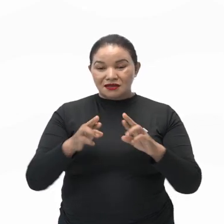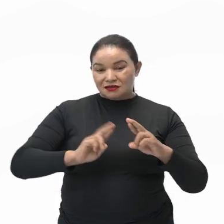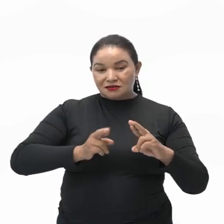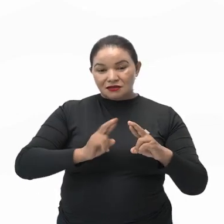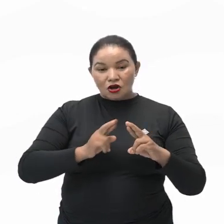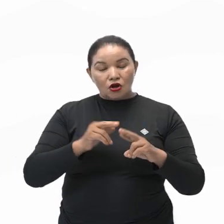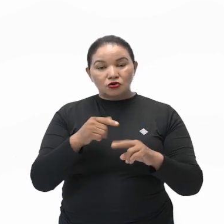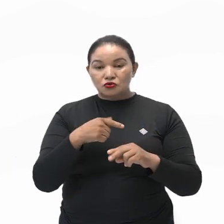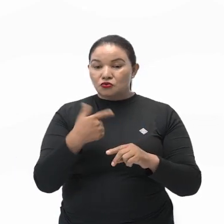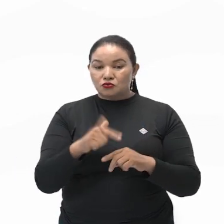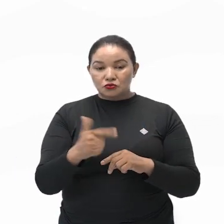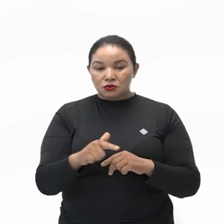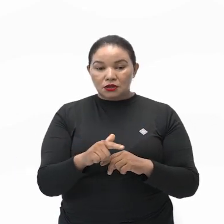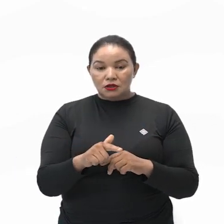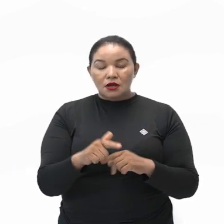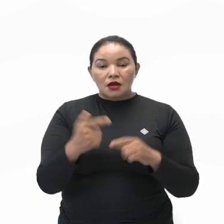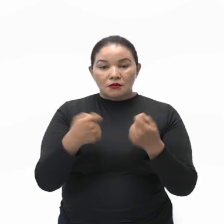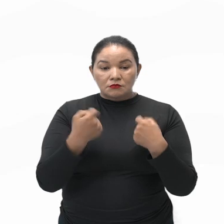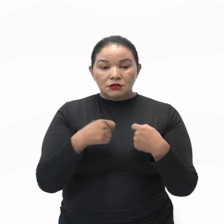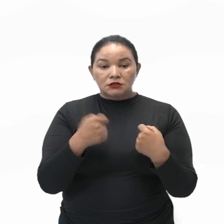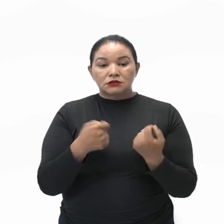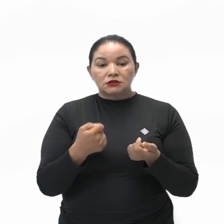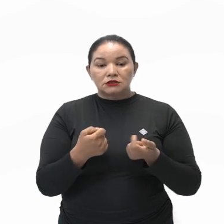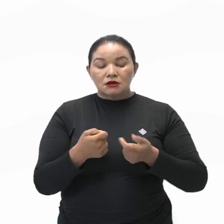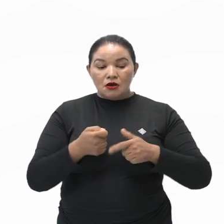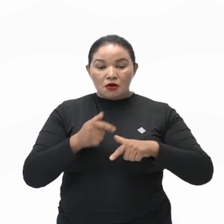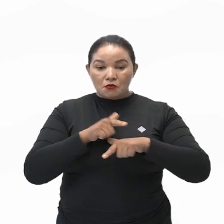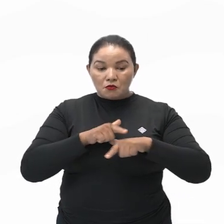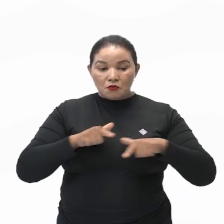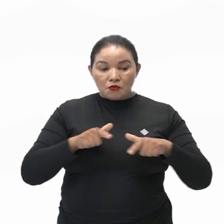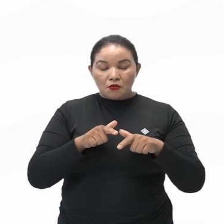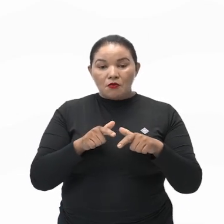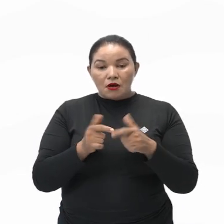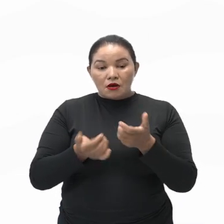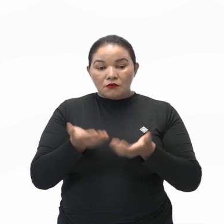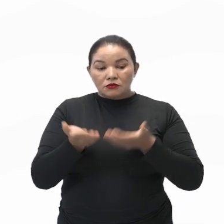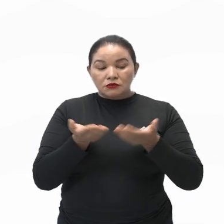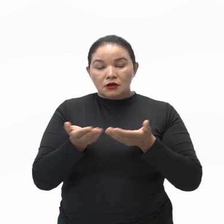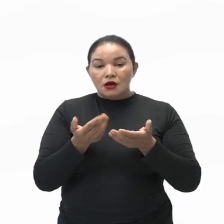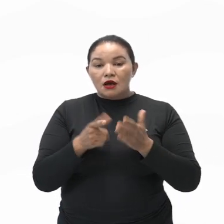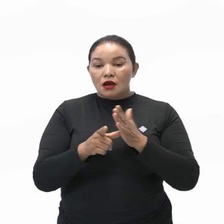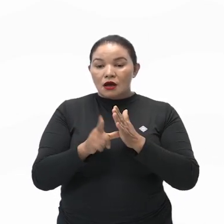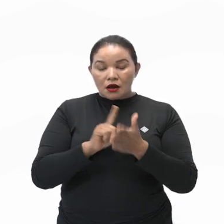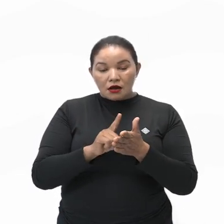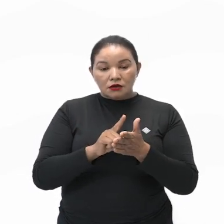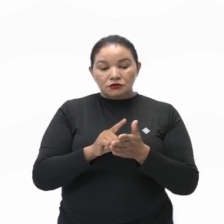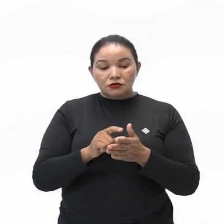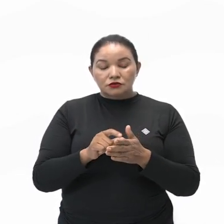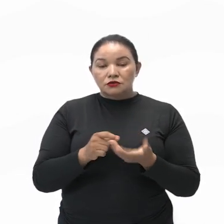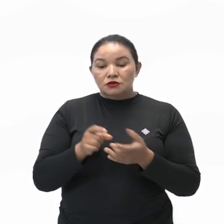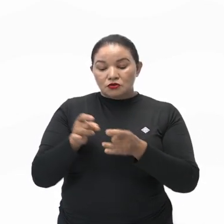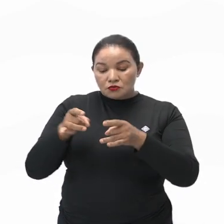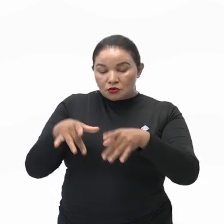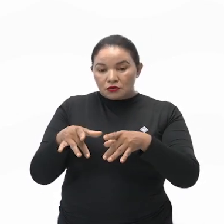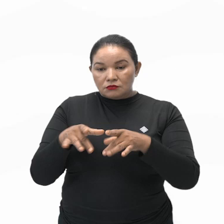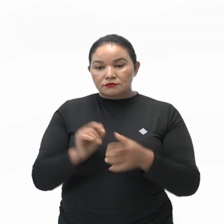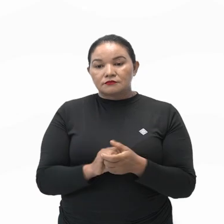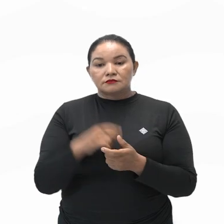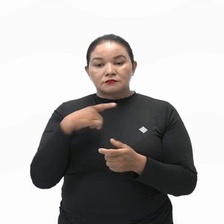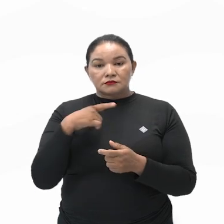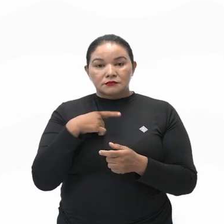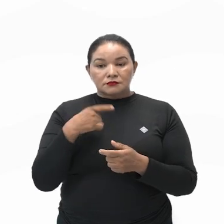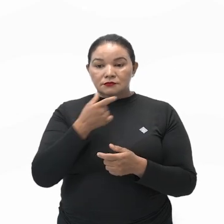devem ser tratados antes do descarte. Como assim tratados? Note que a gente tem aí uns rapazes que